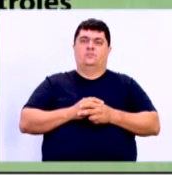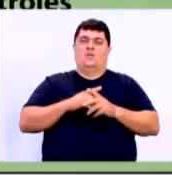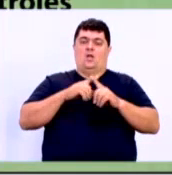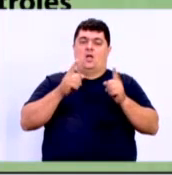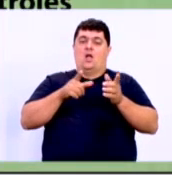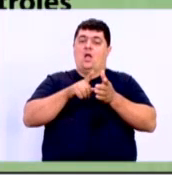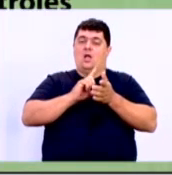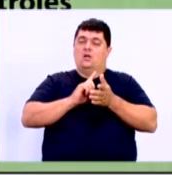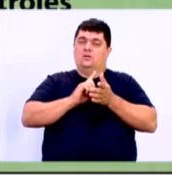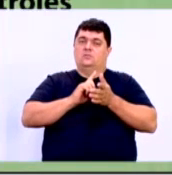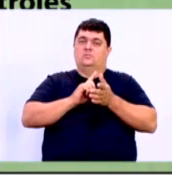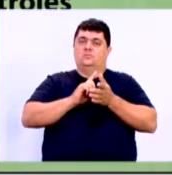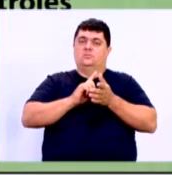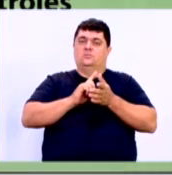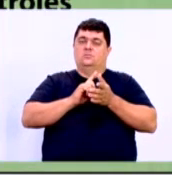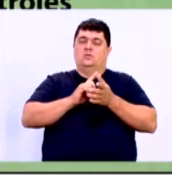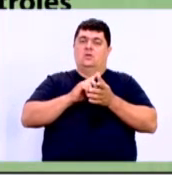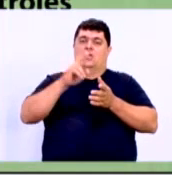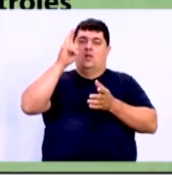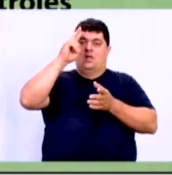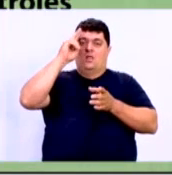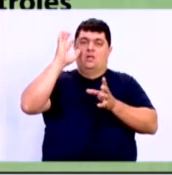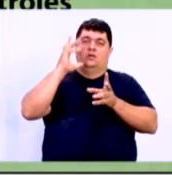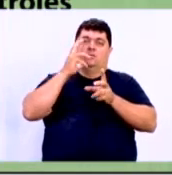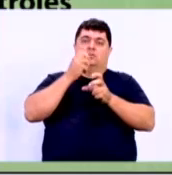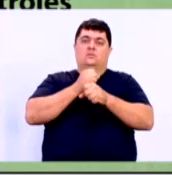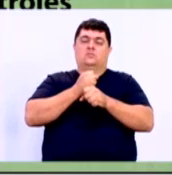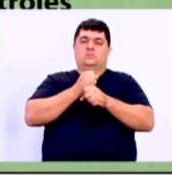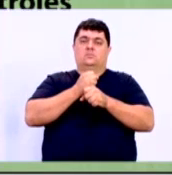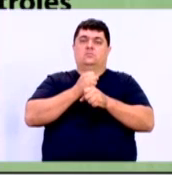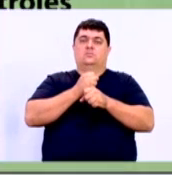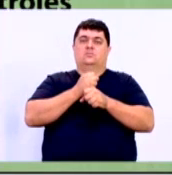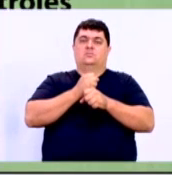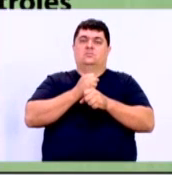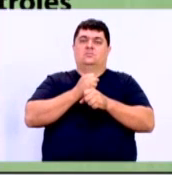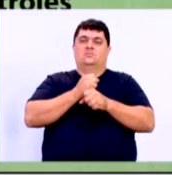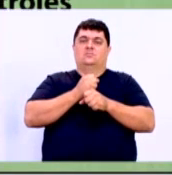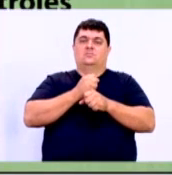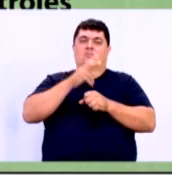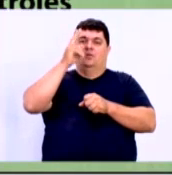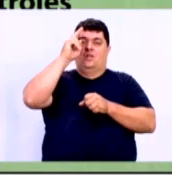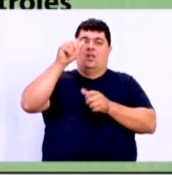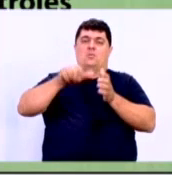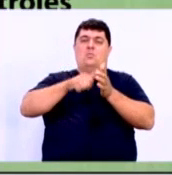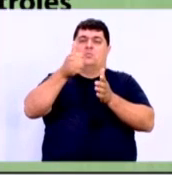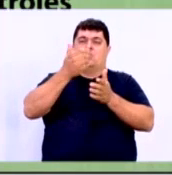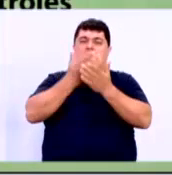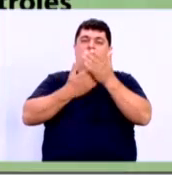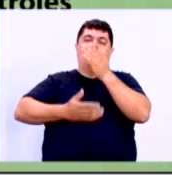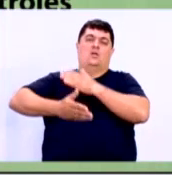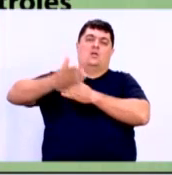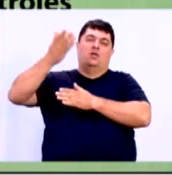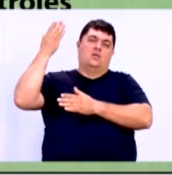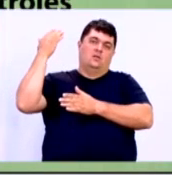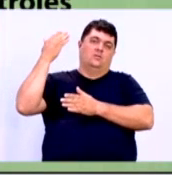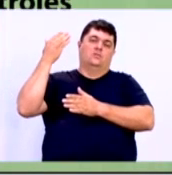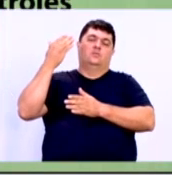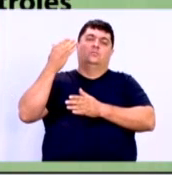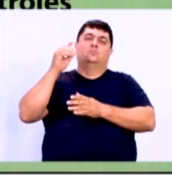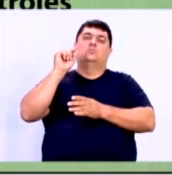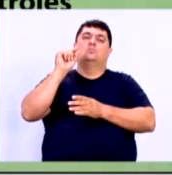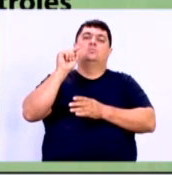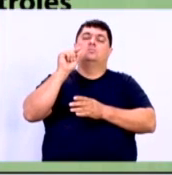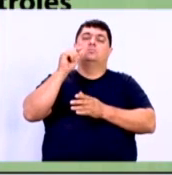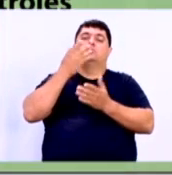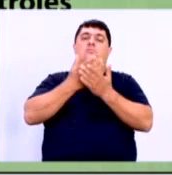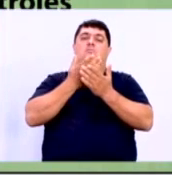disso, vamos relembrar. Relembrar é viver, né? Lembra da primeira aula? É, a nossa primeira aula. O que